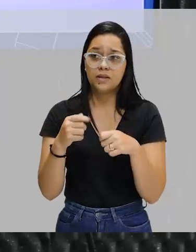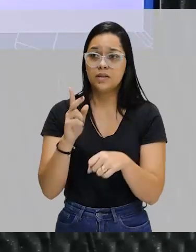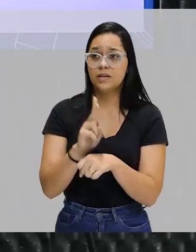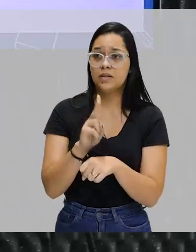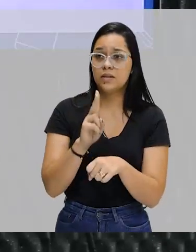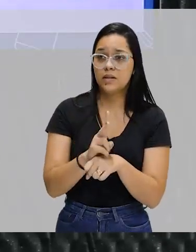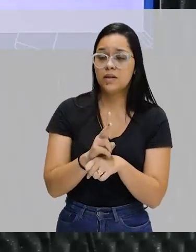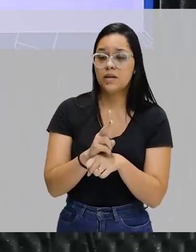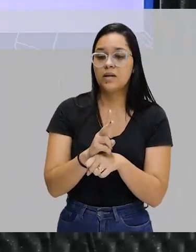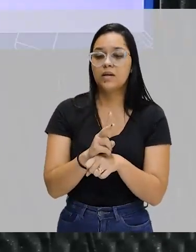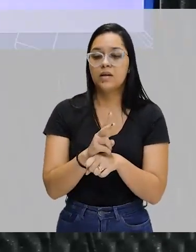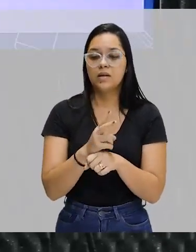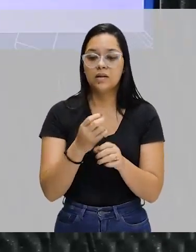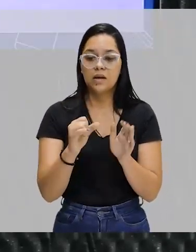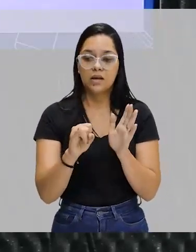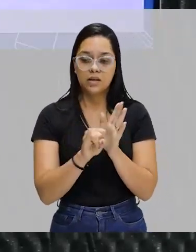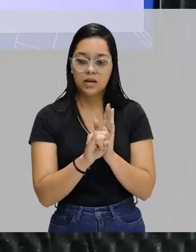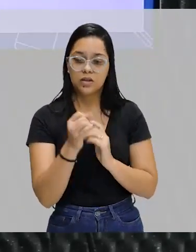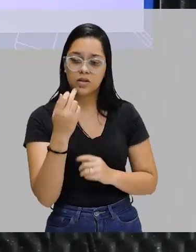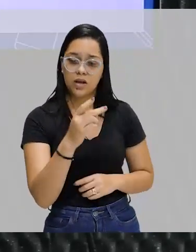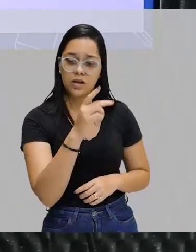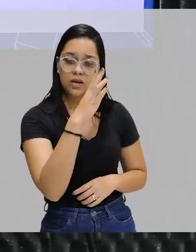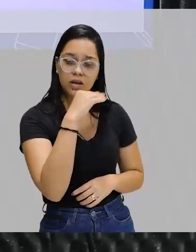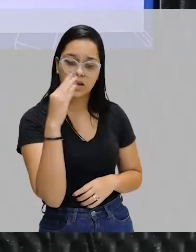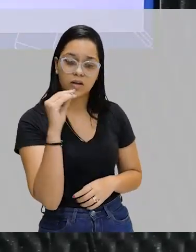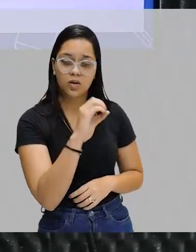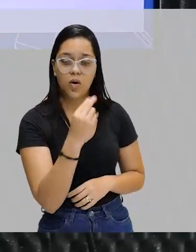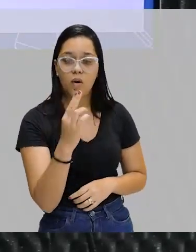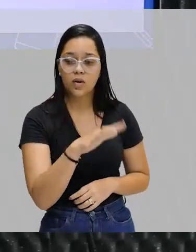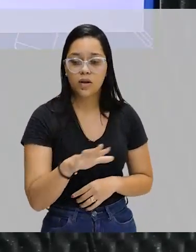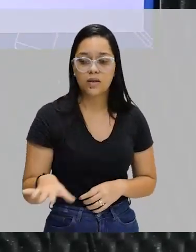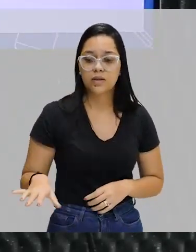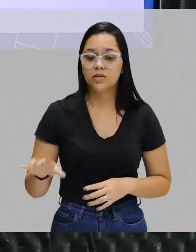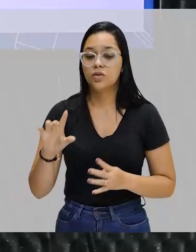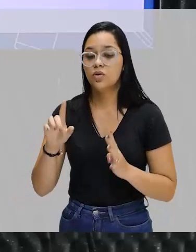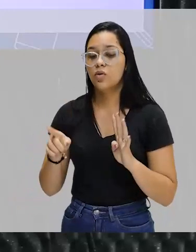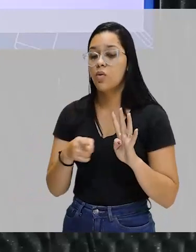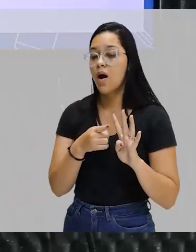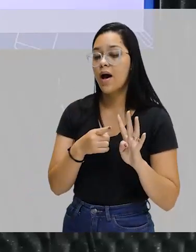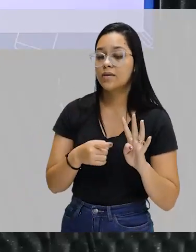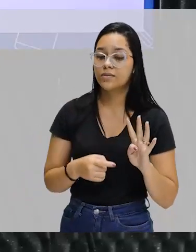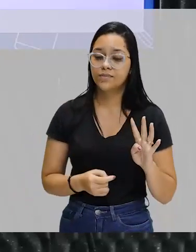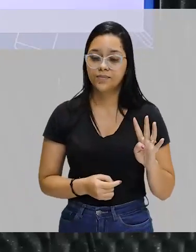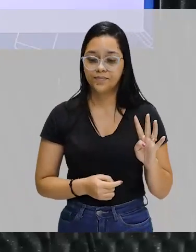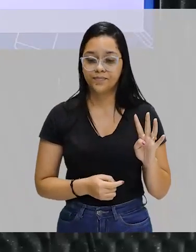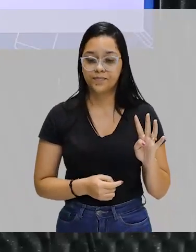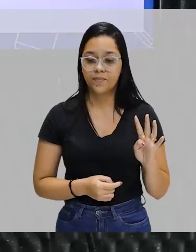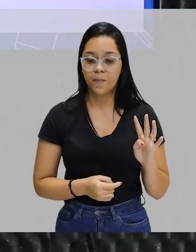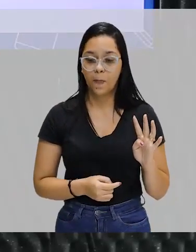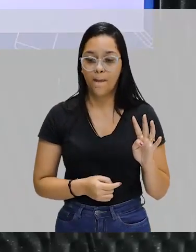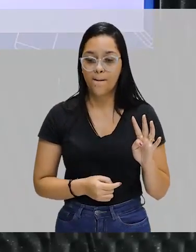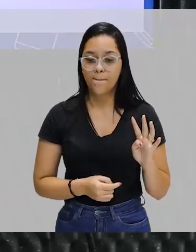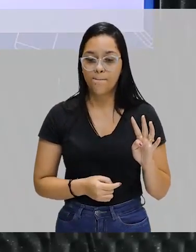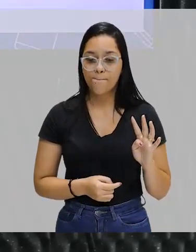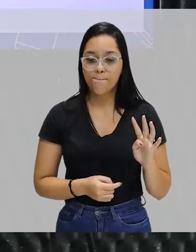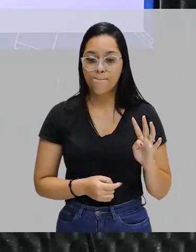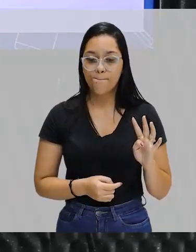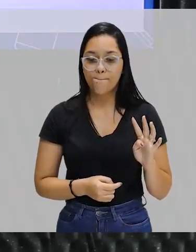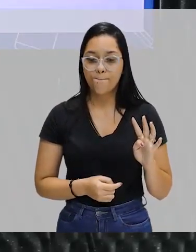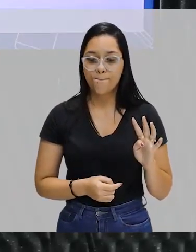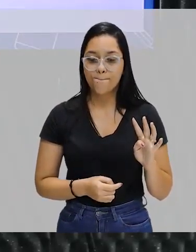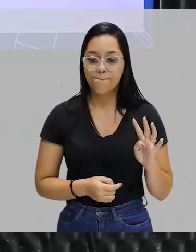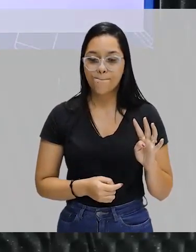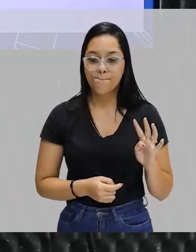a identidade dessas crianças ou adolescentes. 4. A tarja nos olhos do urso de pelúcia remete ao universo